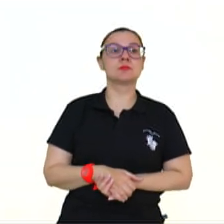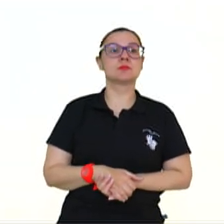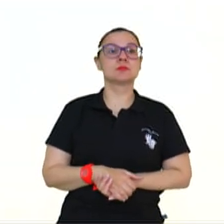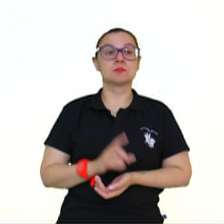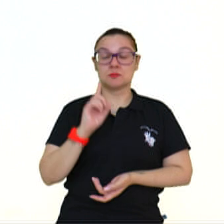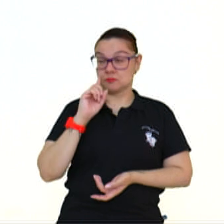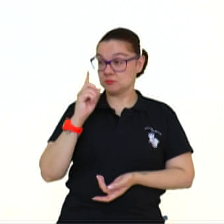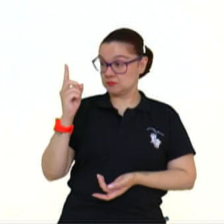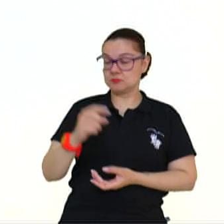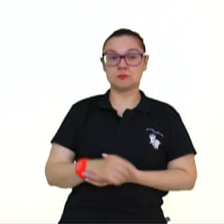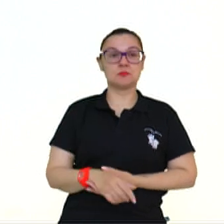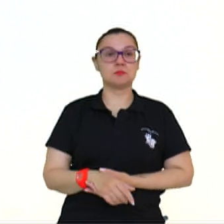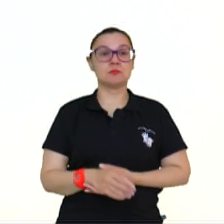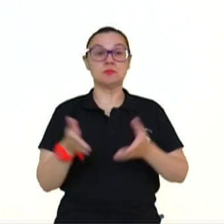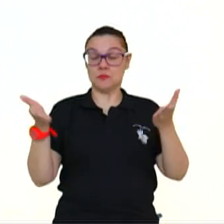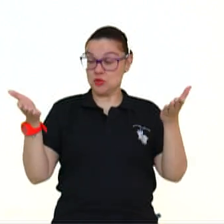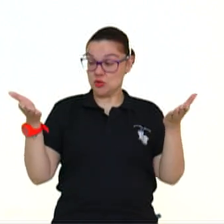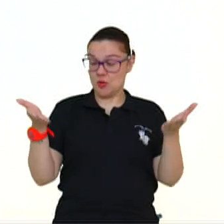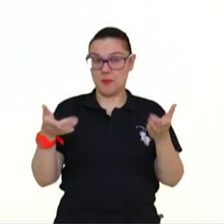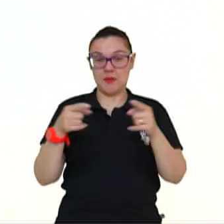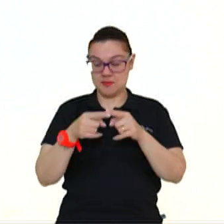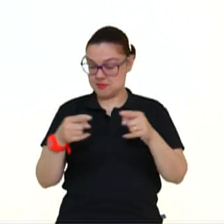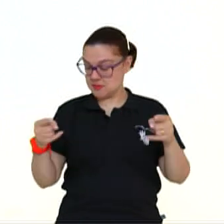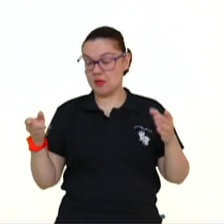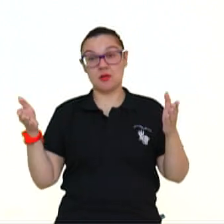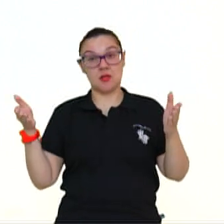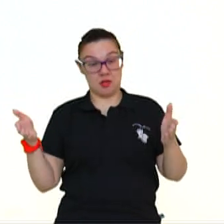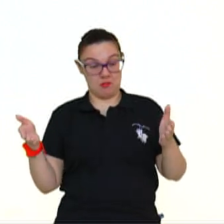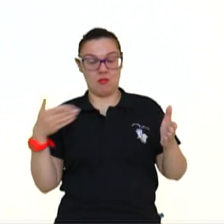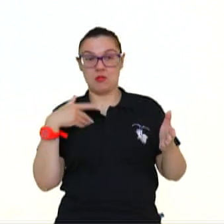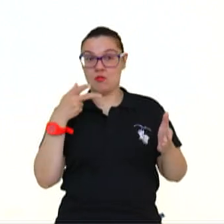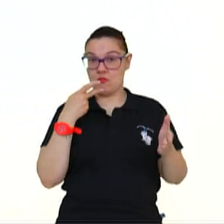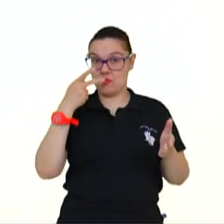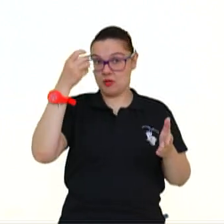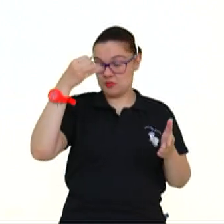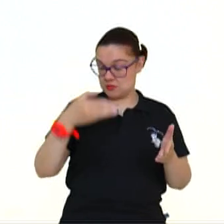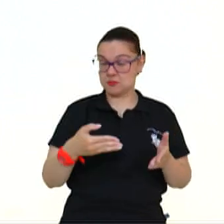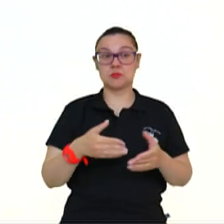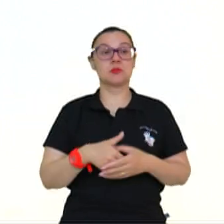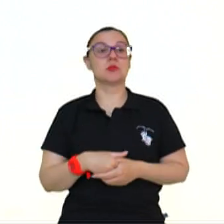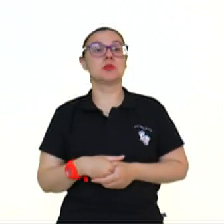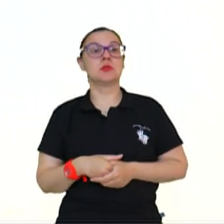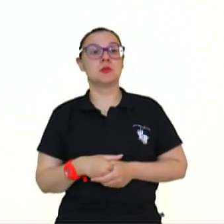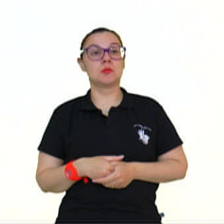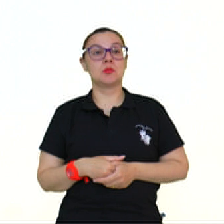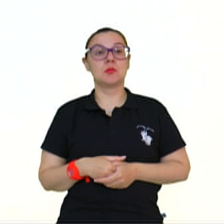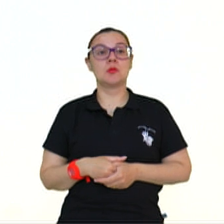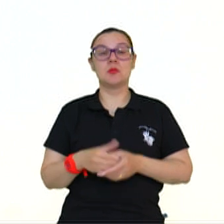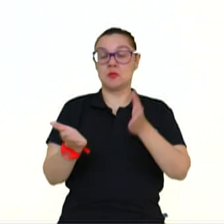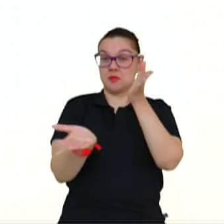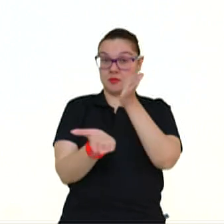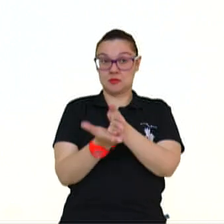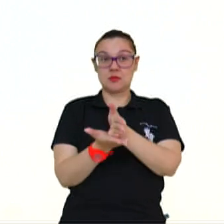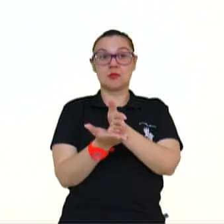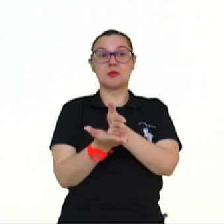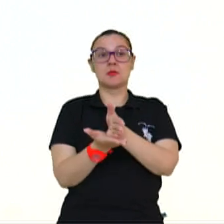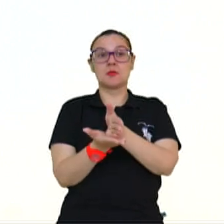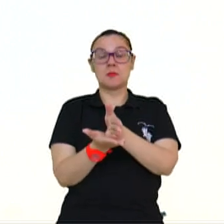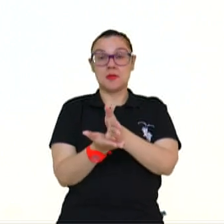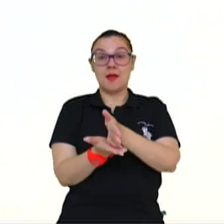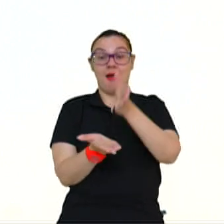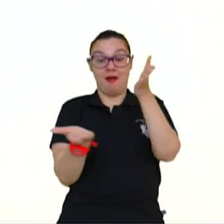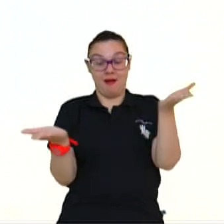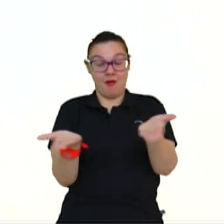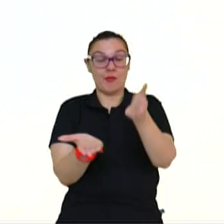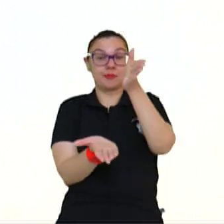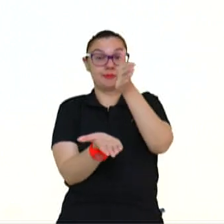aqui, meus amigos. Ó, temos ação no presente, é o momento em que eu falo, e nós podemos ter presente, estou